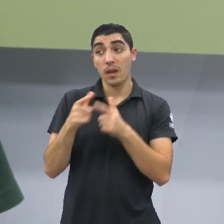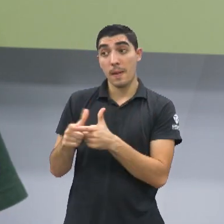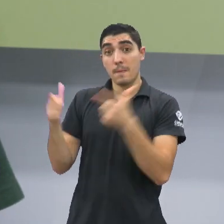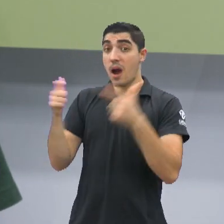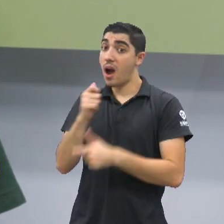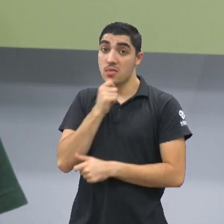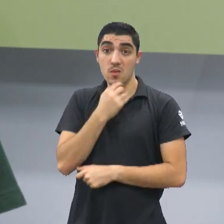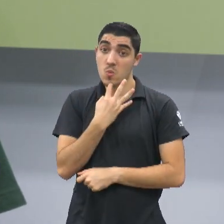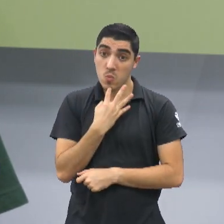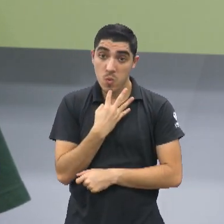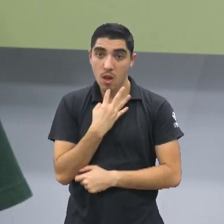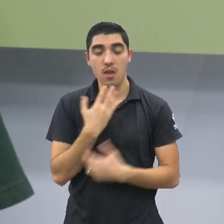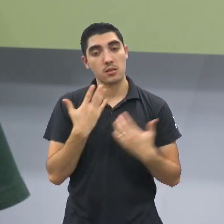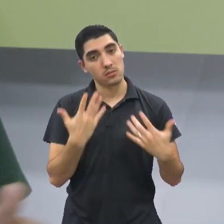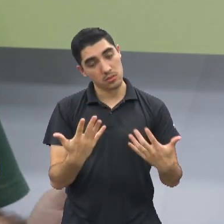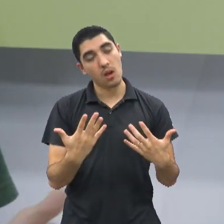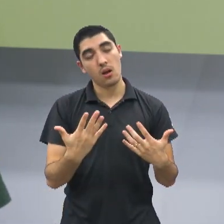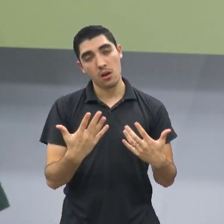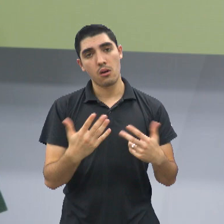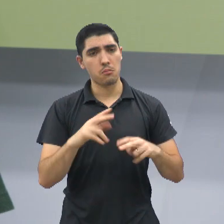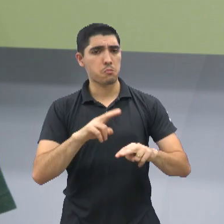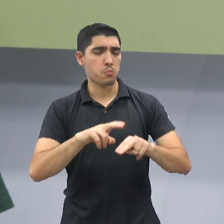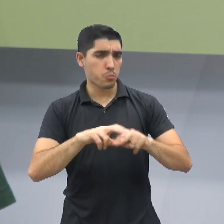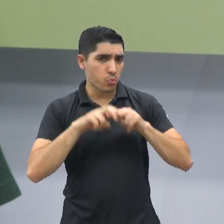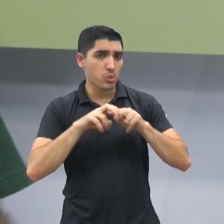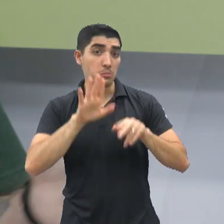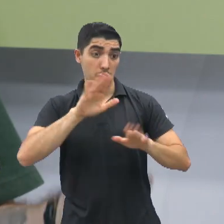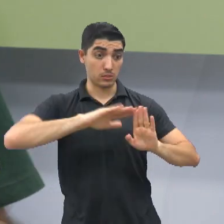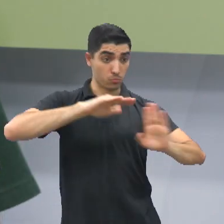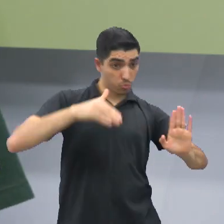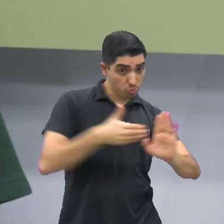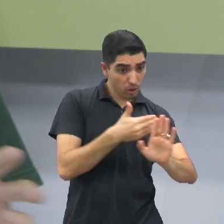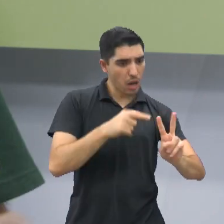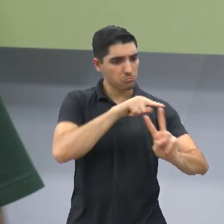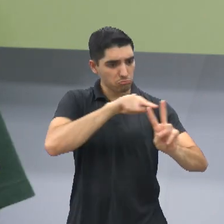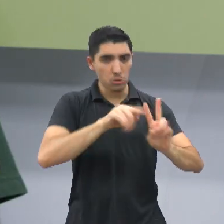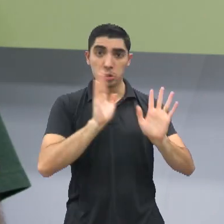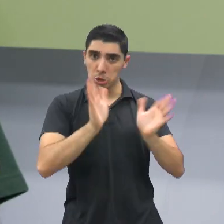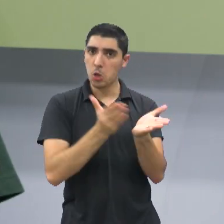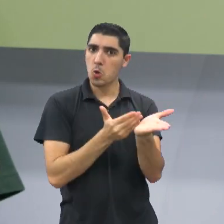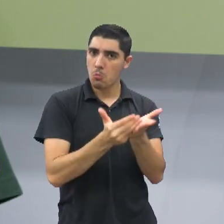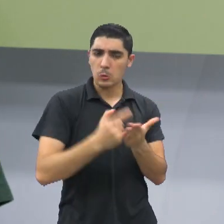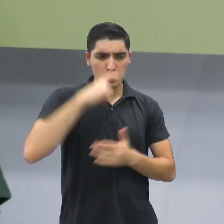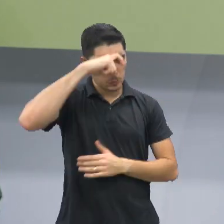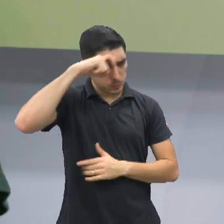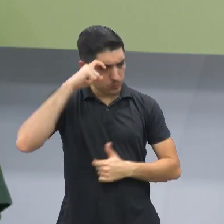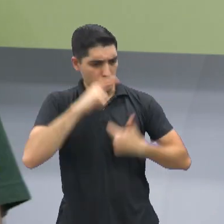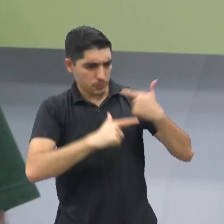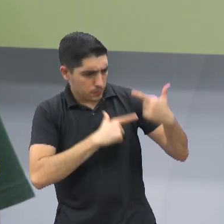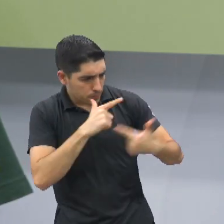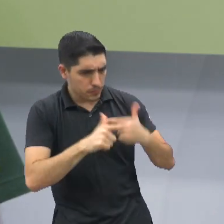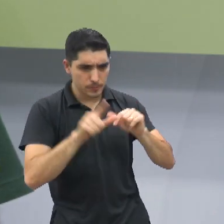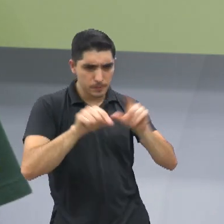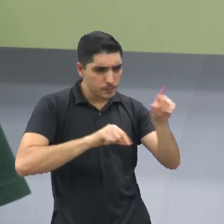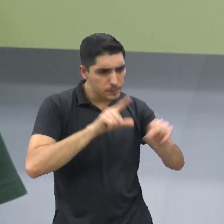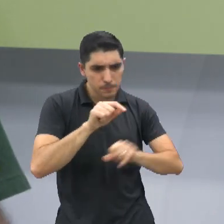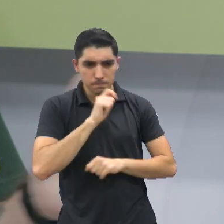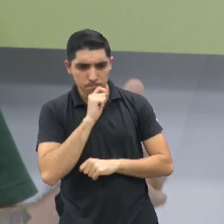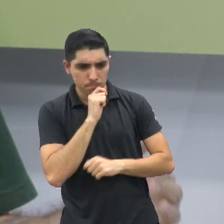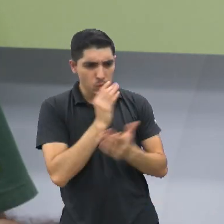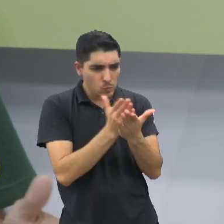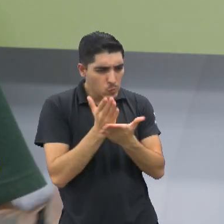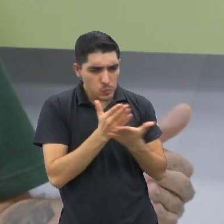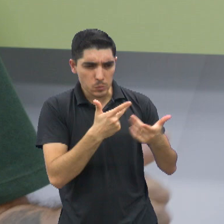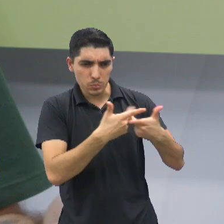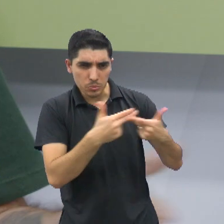desconhecidos pela torcida mas parece que de bastidores aí o sid Cley enfim tá tudo muito bem alinhado né Eh talvez